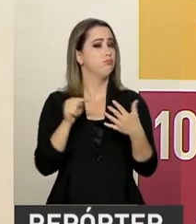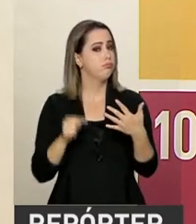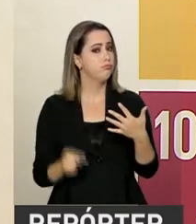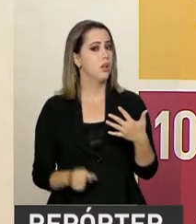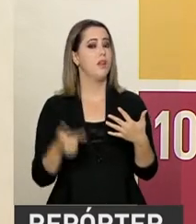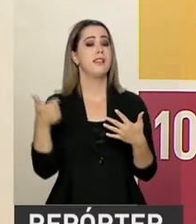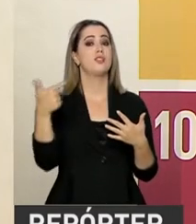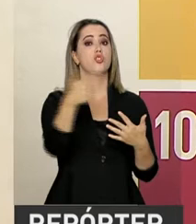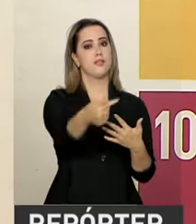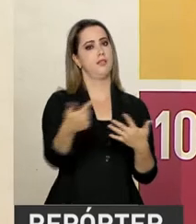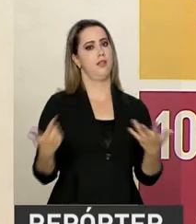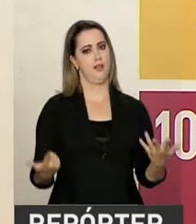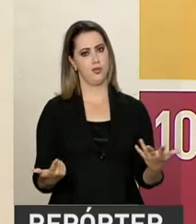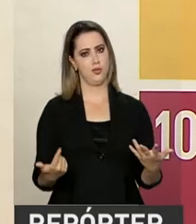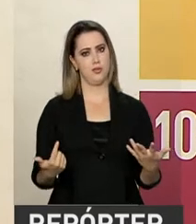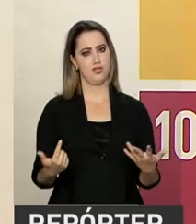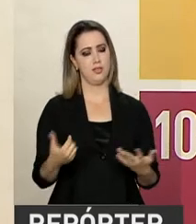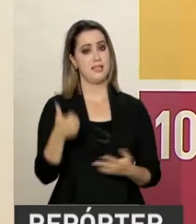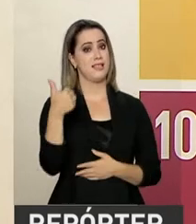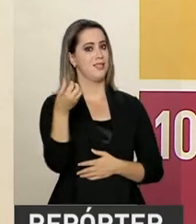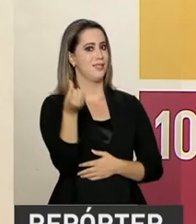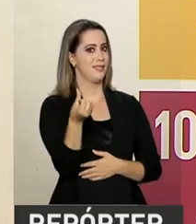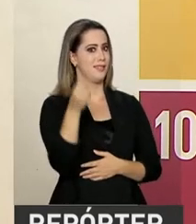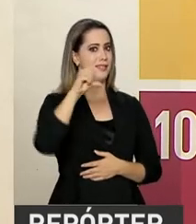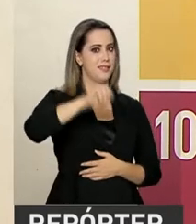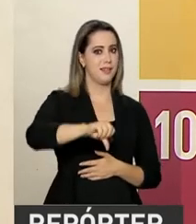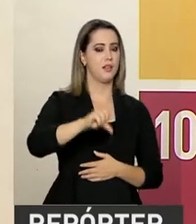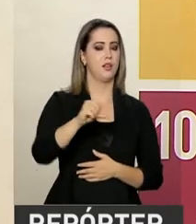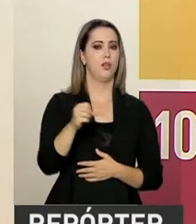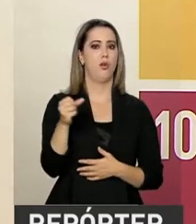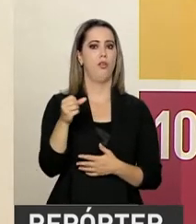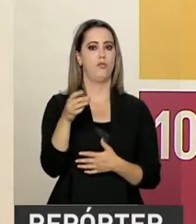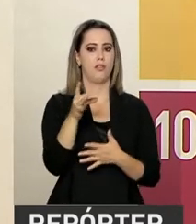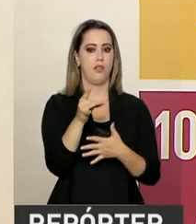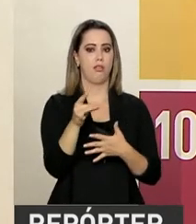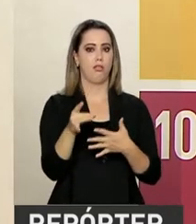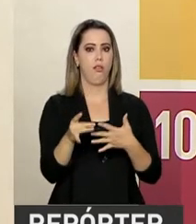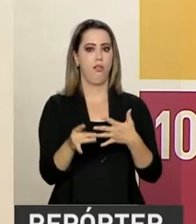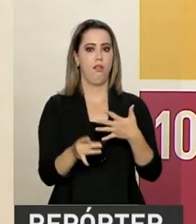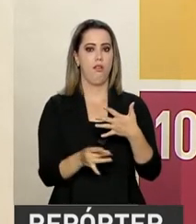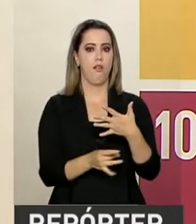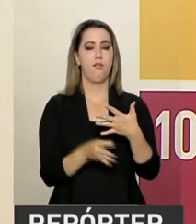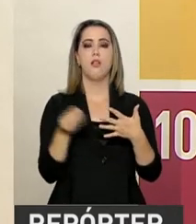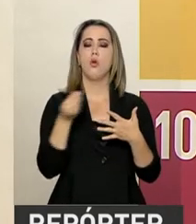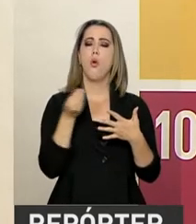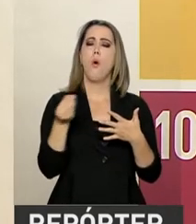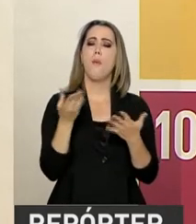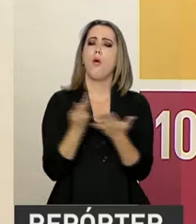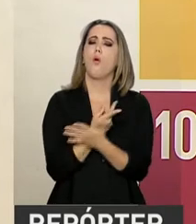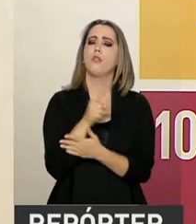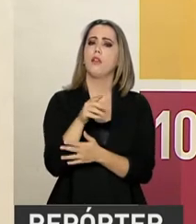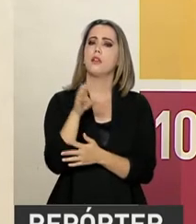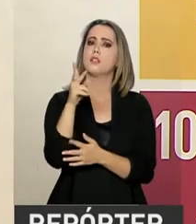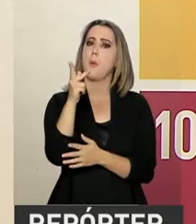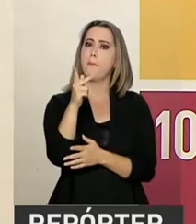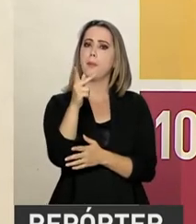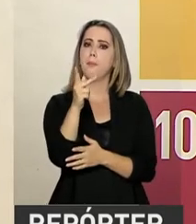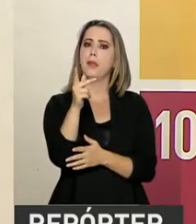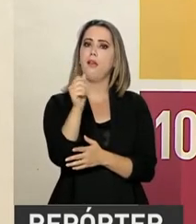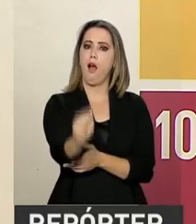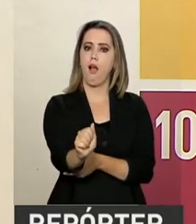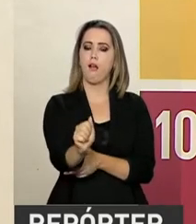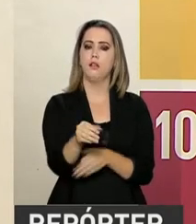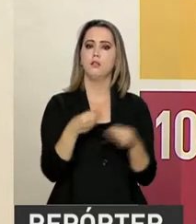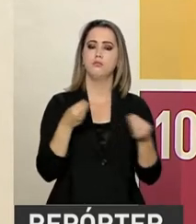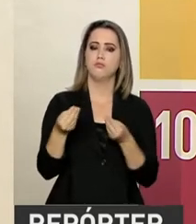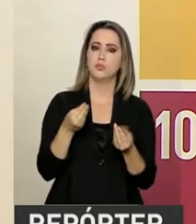17 objetivos e 169 metas porque o diálogo com o pt a e como é copiado se reflete nos 17